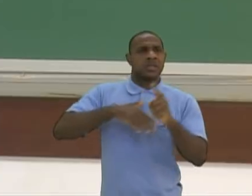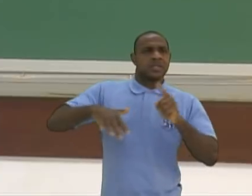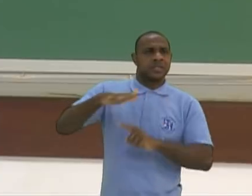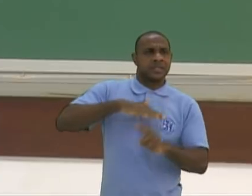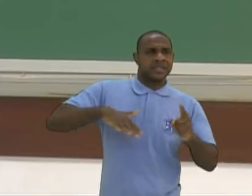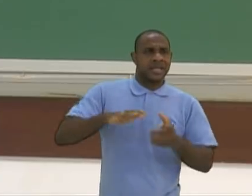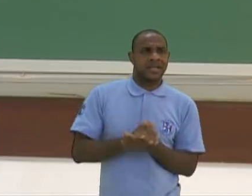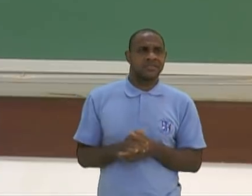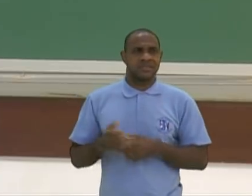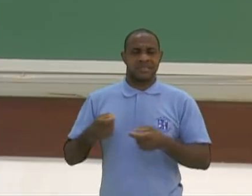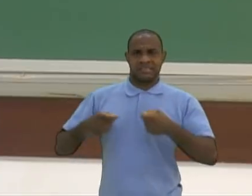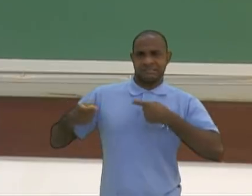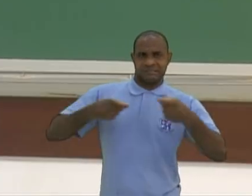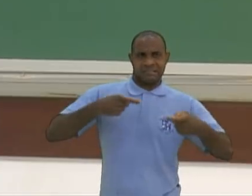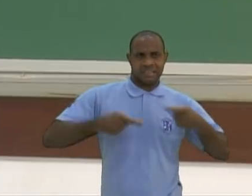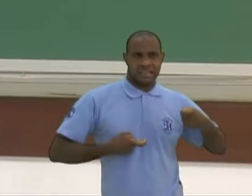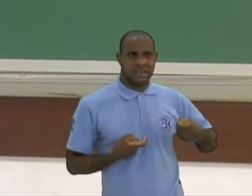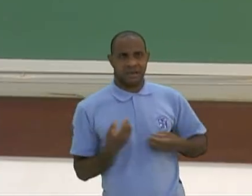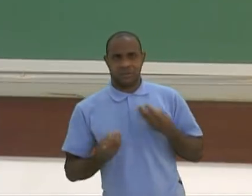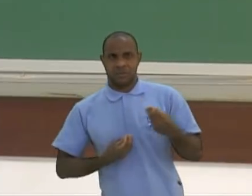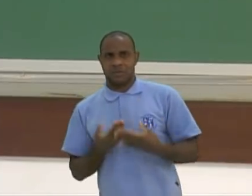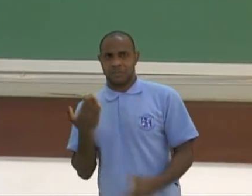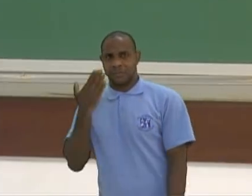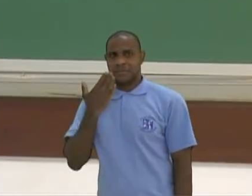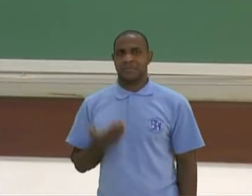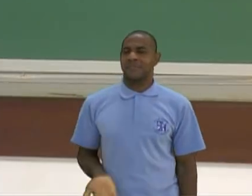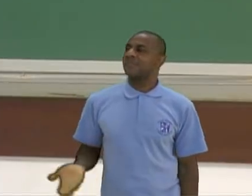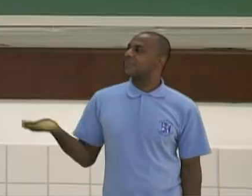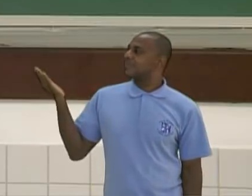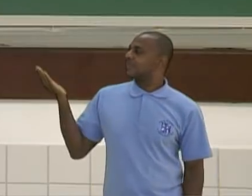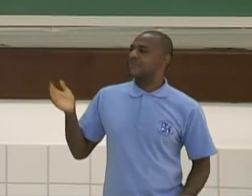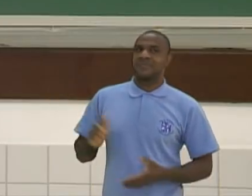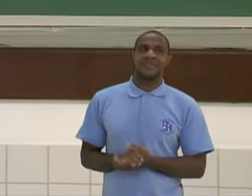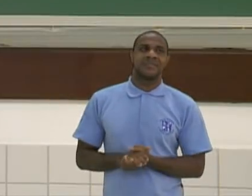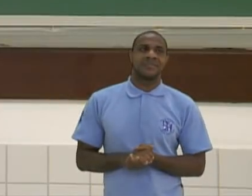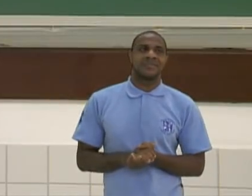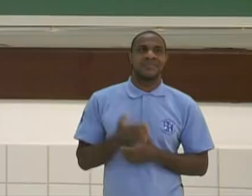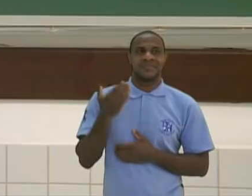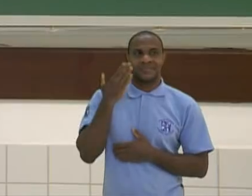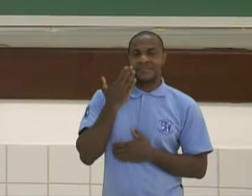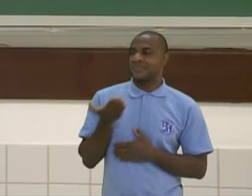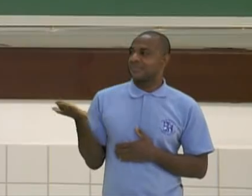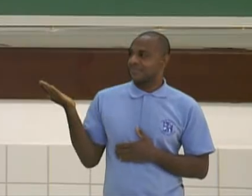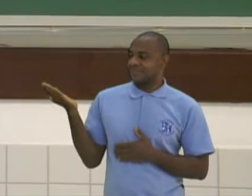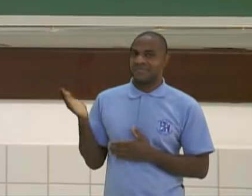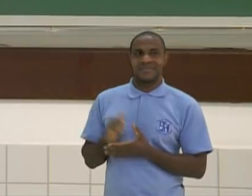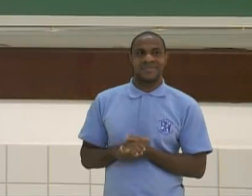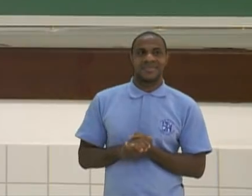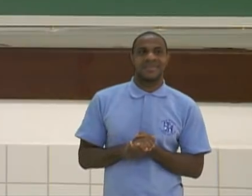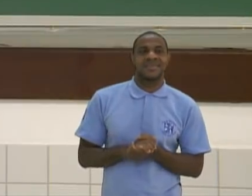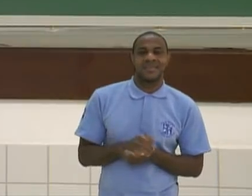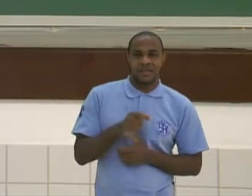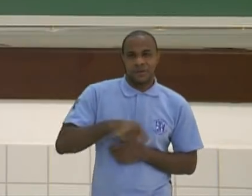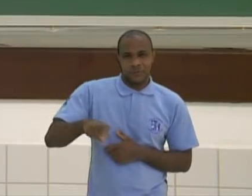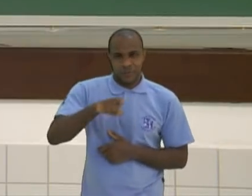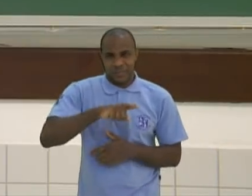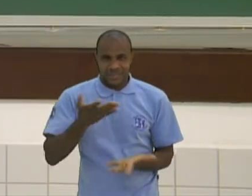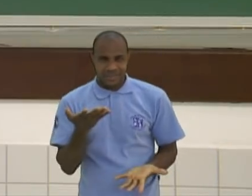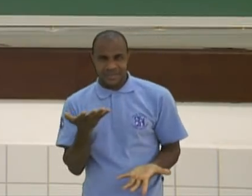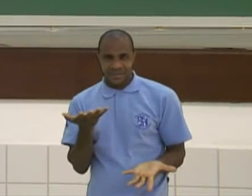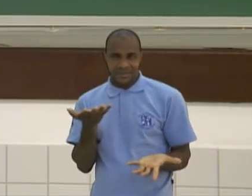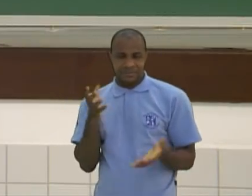Né, professor? Então tá bom. A gente sempre começa a nossa aula fazendo uma primeira problemática. Agora vocês são os historiadores ativos da nossa